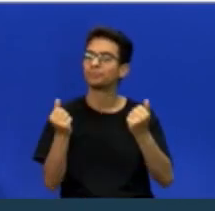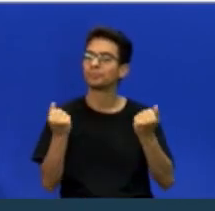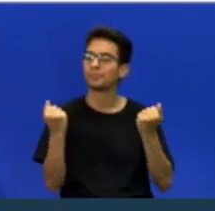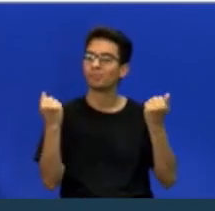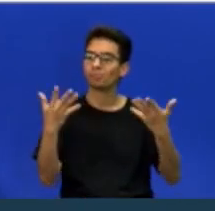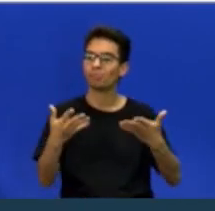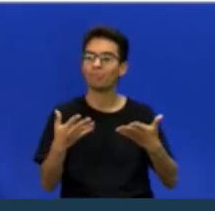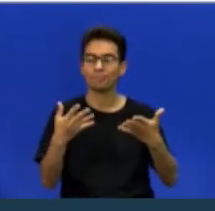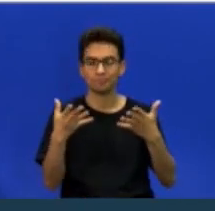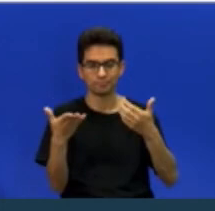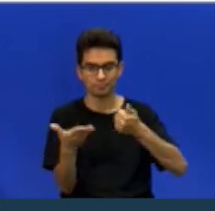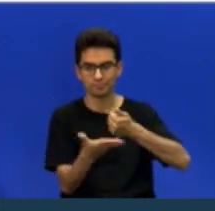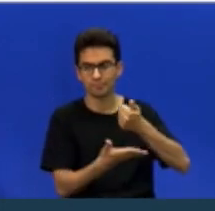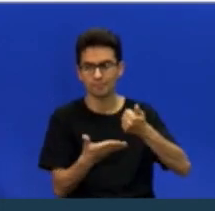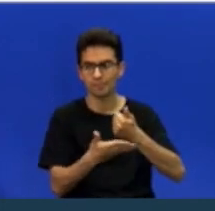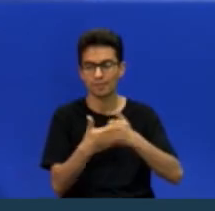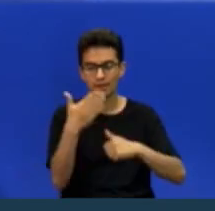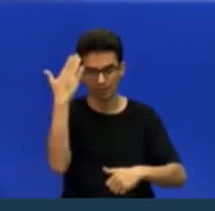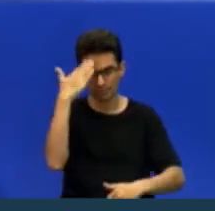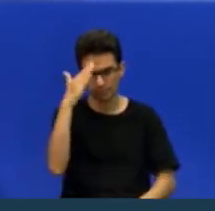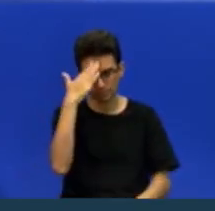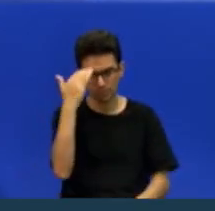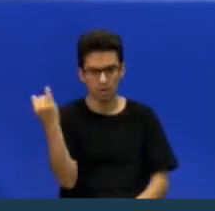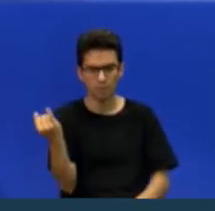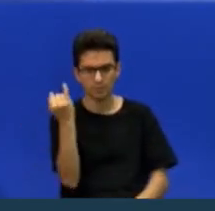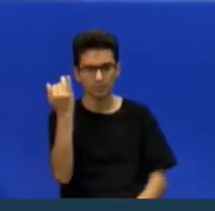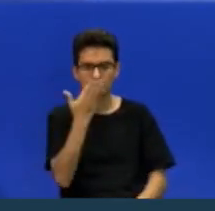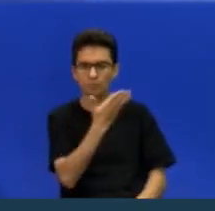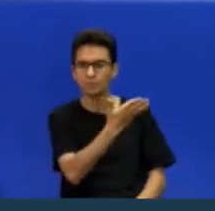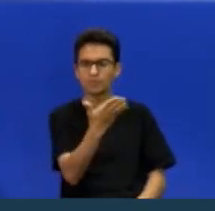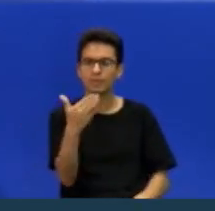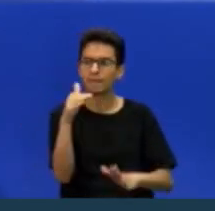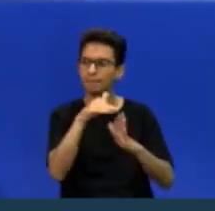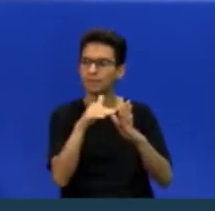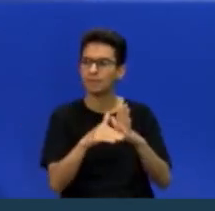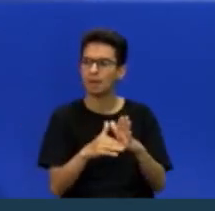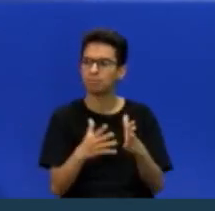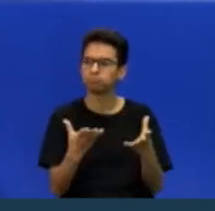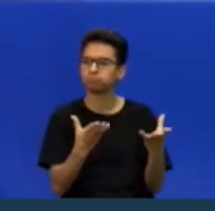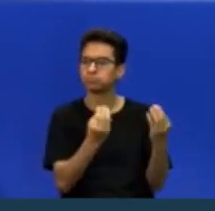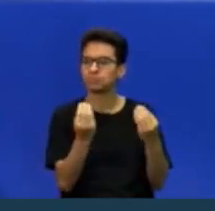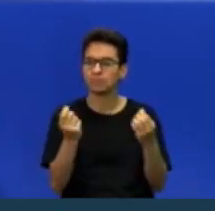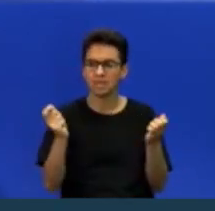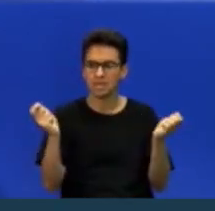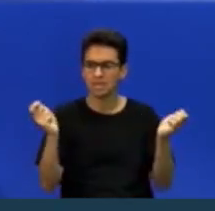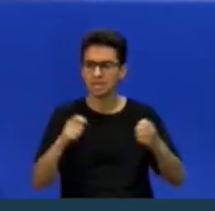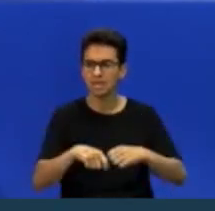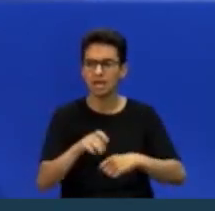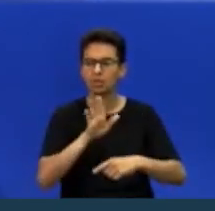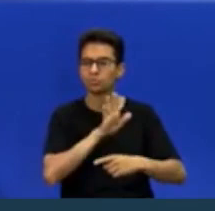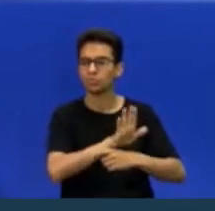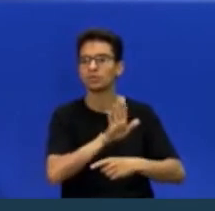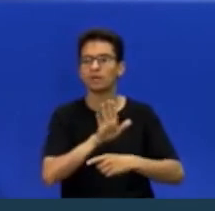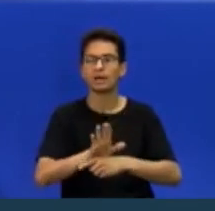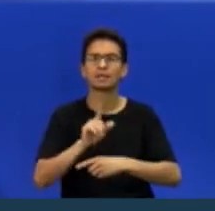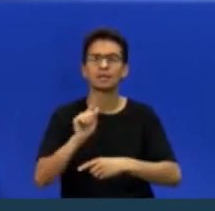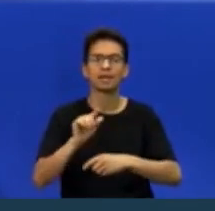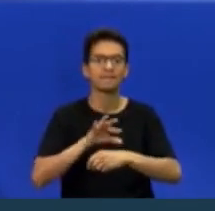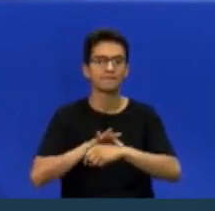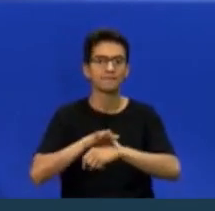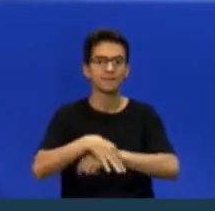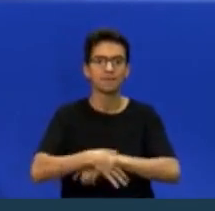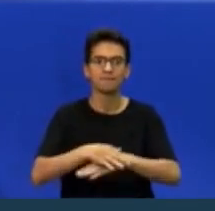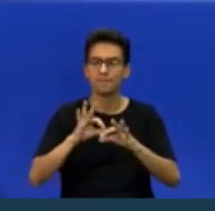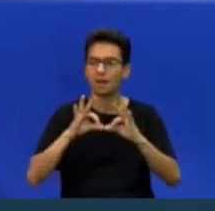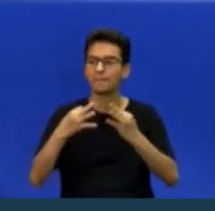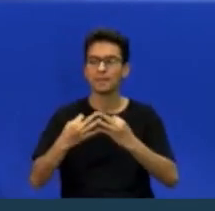atenção básica, né? Então, a importância desse programa é enorme para a garantia da família, né? Da saúde da família